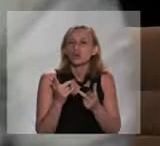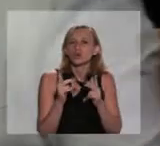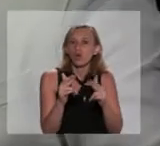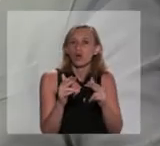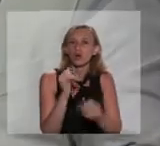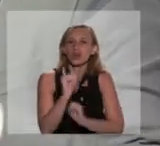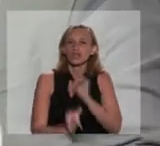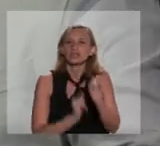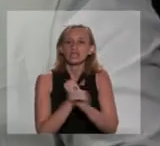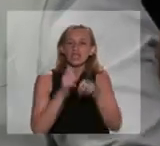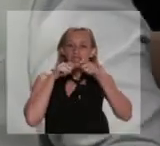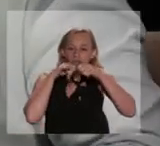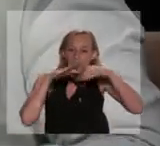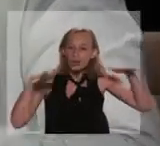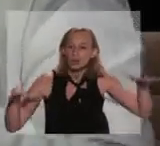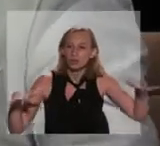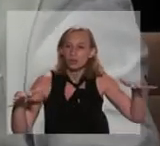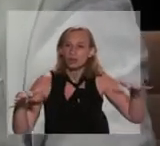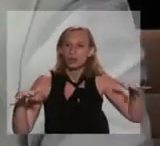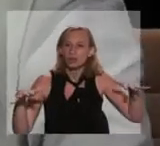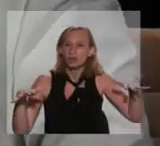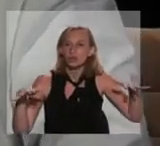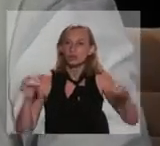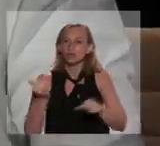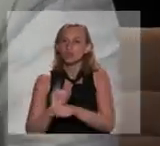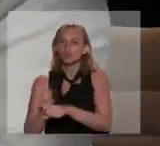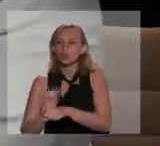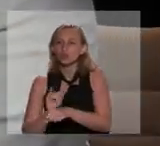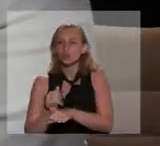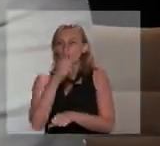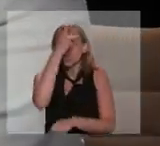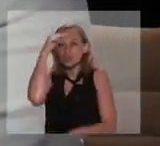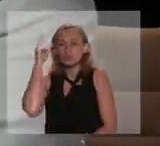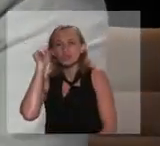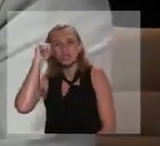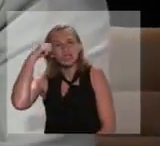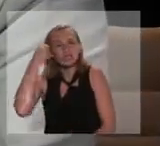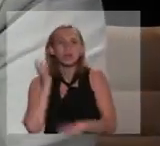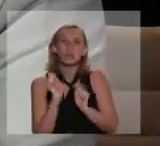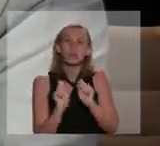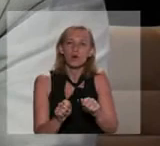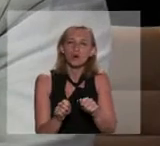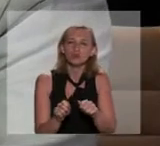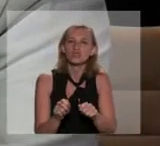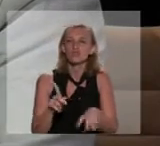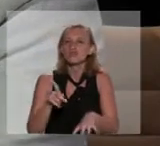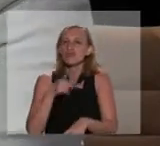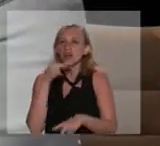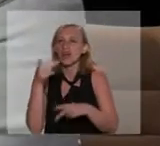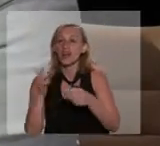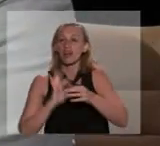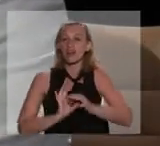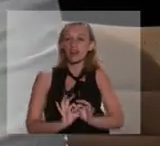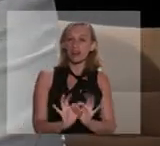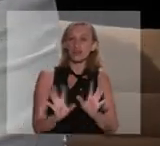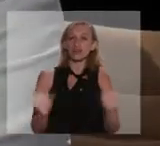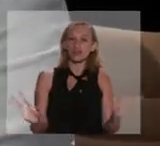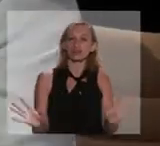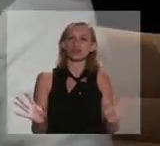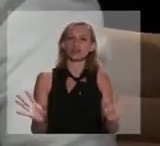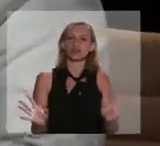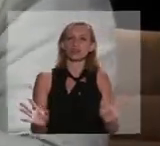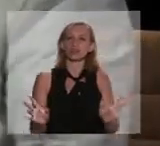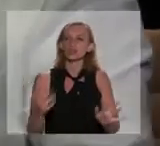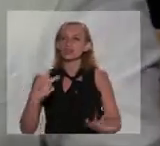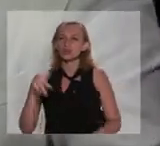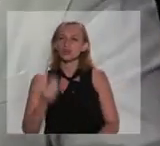forma como a internet abriu esse espaço para que youtubers negros, para que pessoas negras possam se colocar,